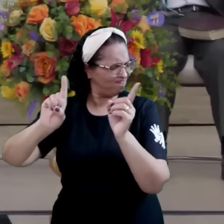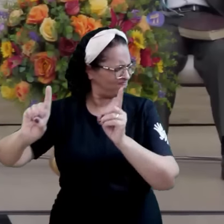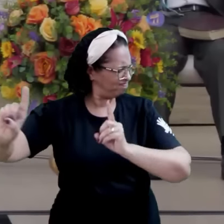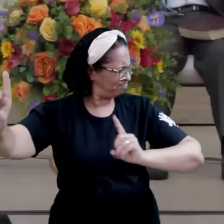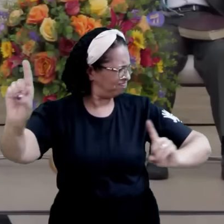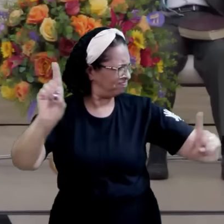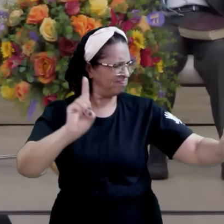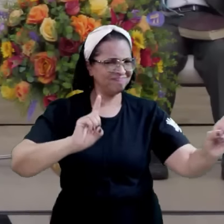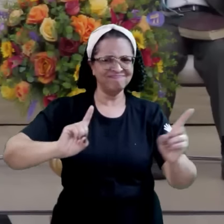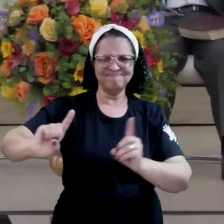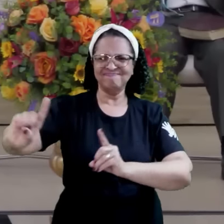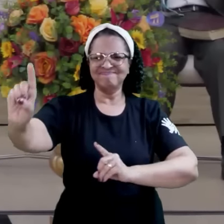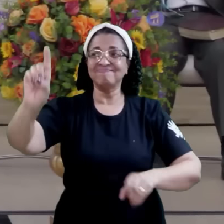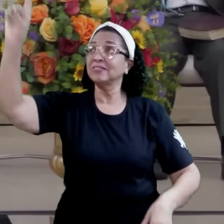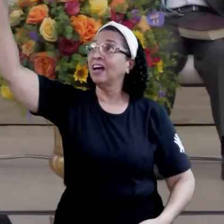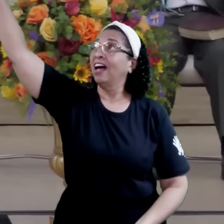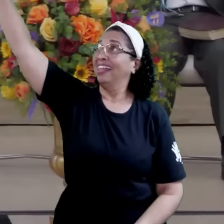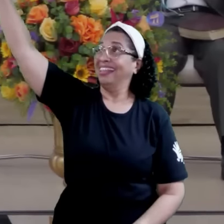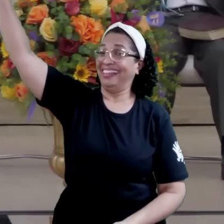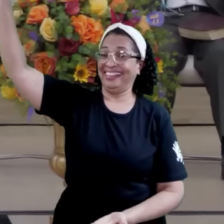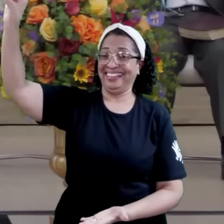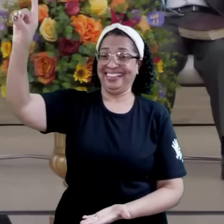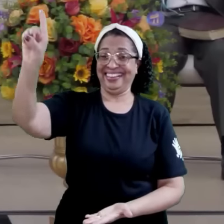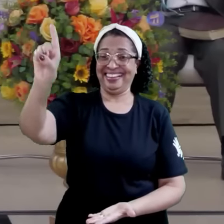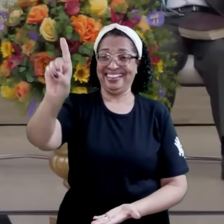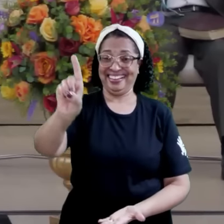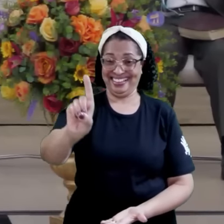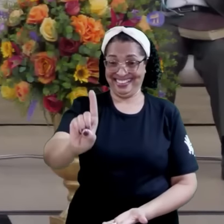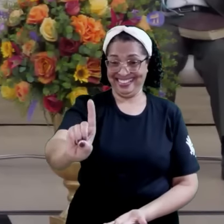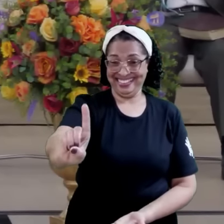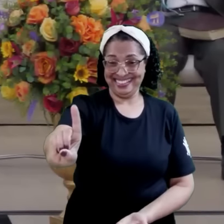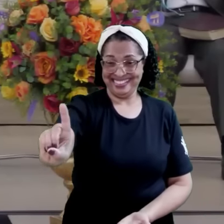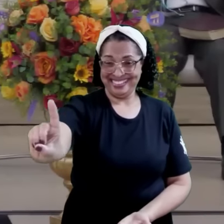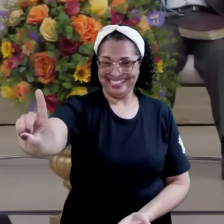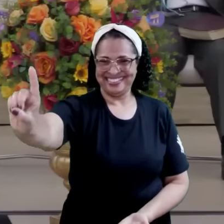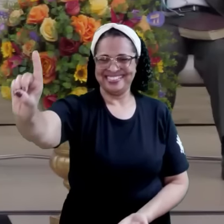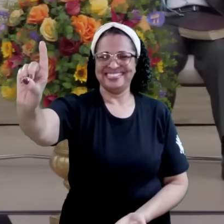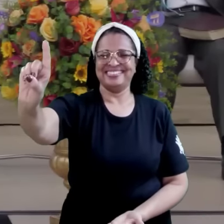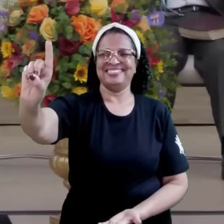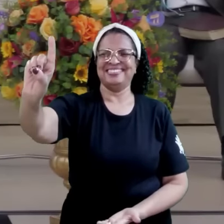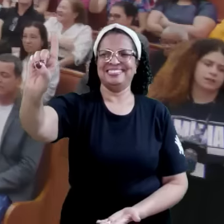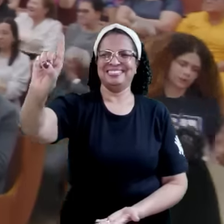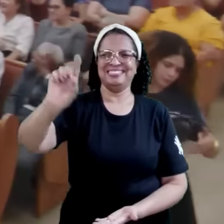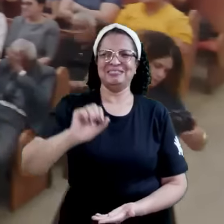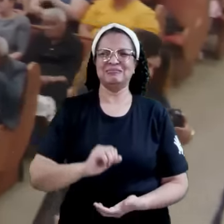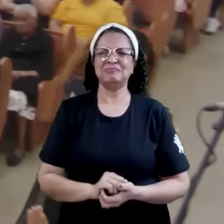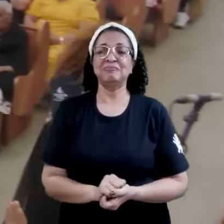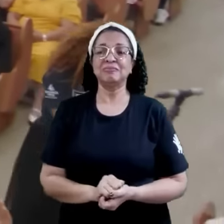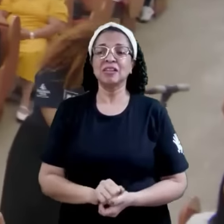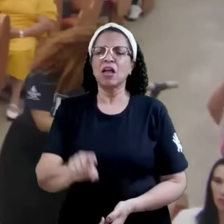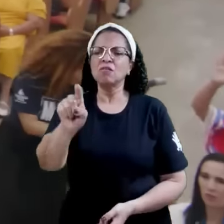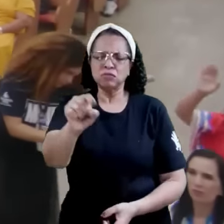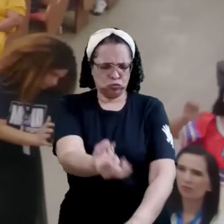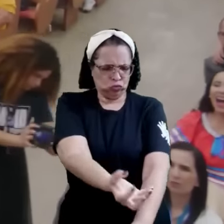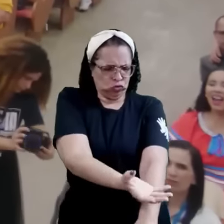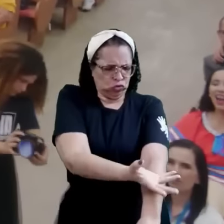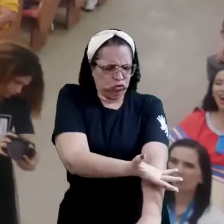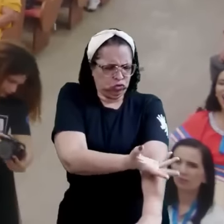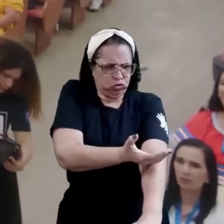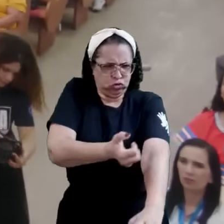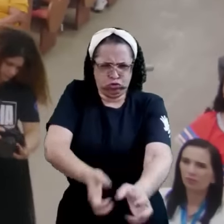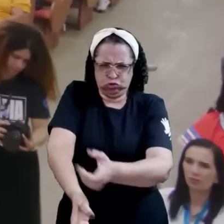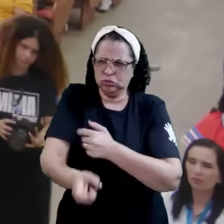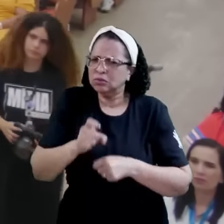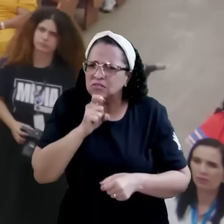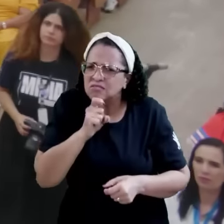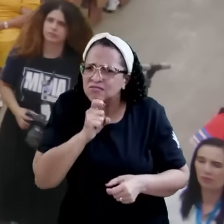meio ele passando aí ó que arrepio é esse se não tá frio